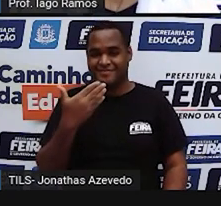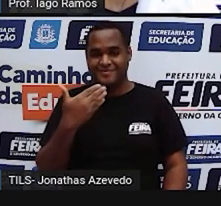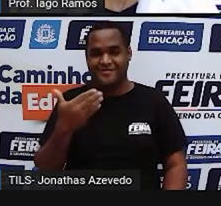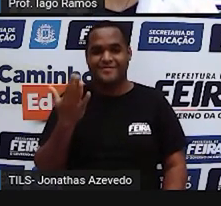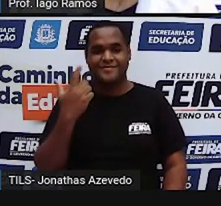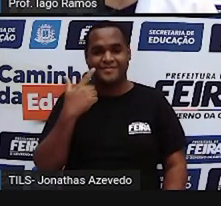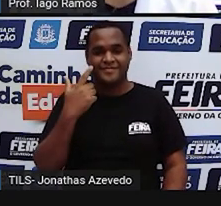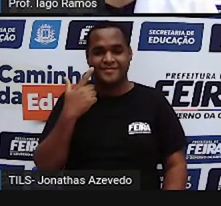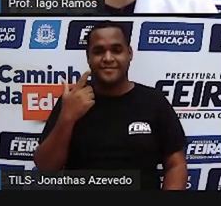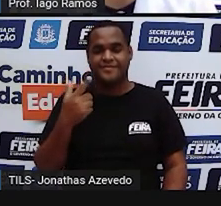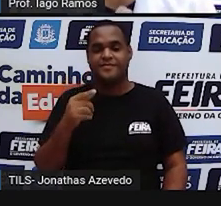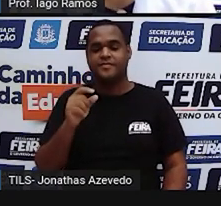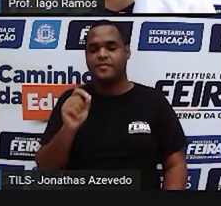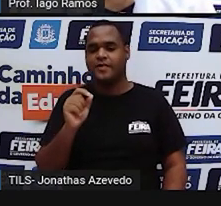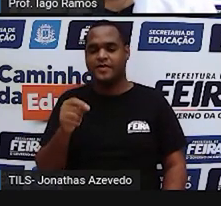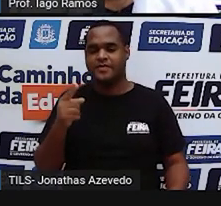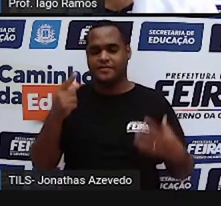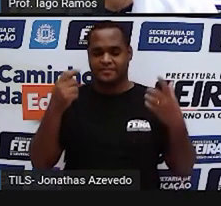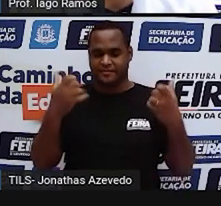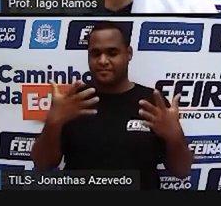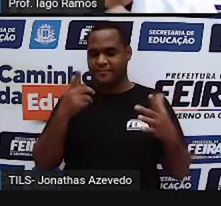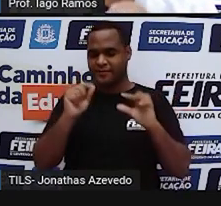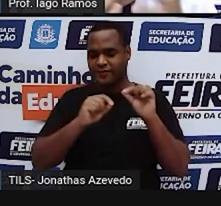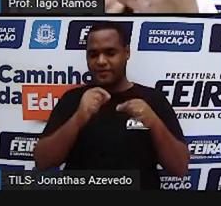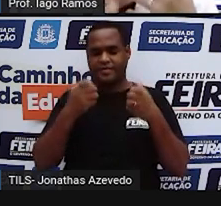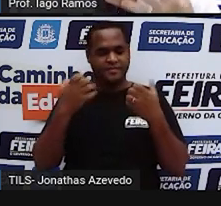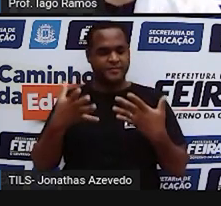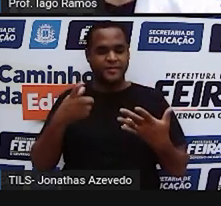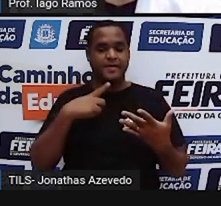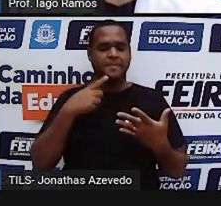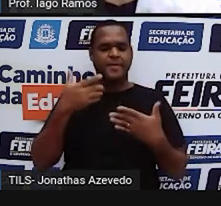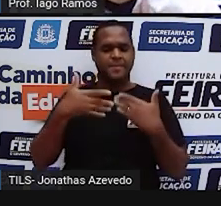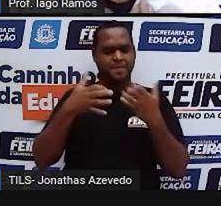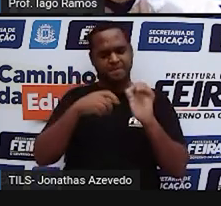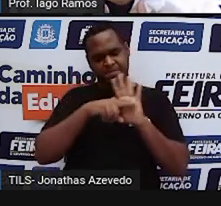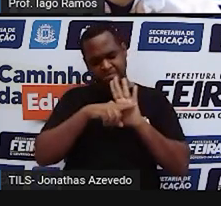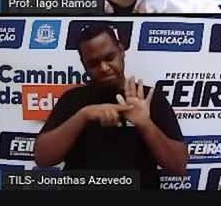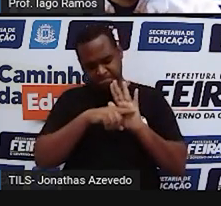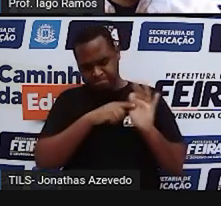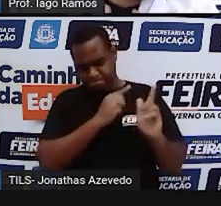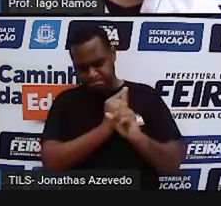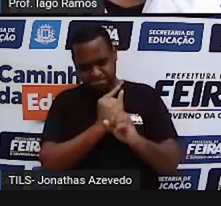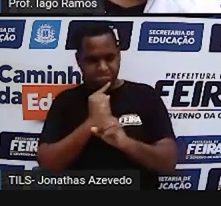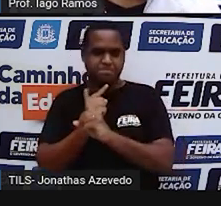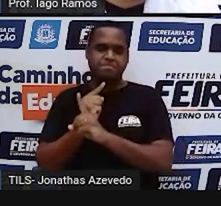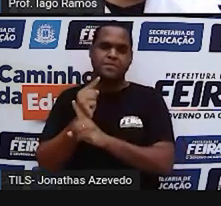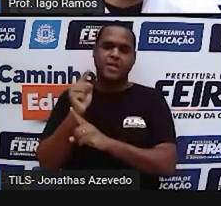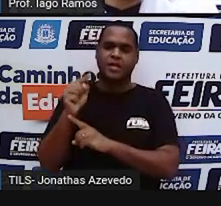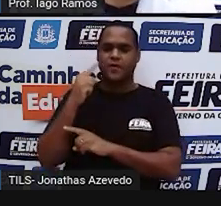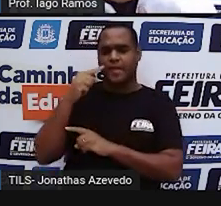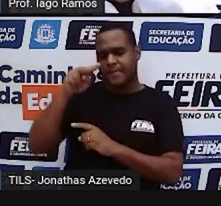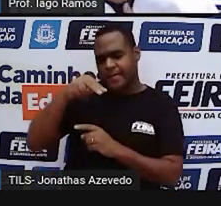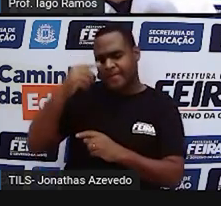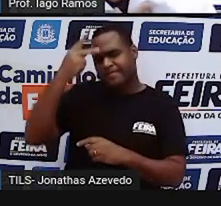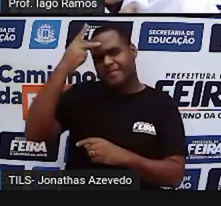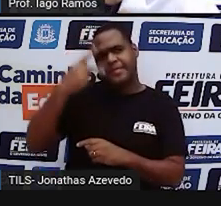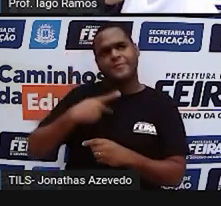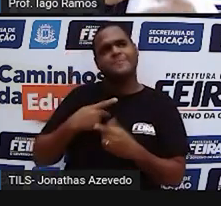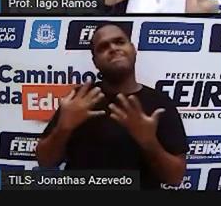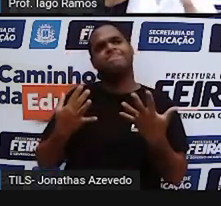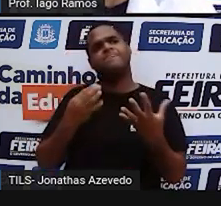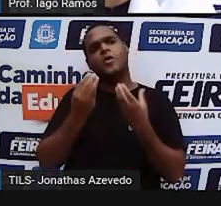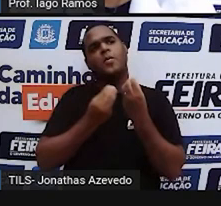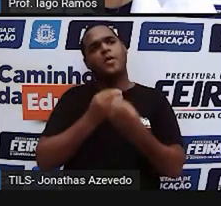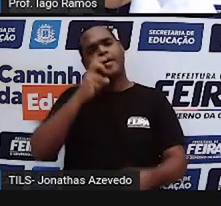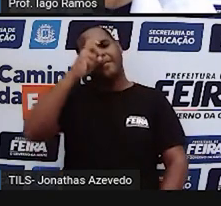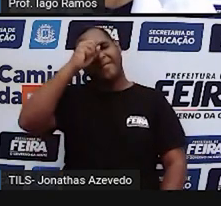vamos lá o que é que eu queria que você fizesse agora é o momento para você avaliar né Para você olhar para você e percebeu